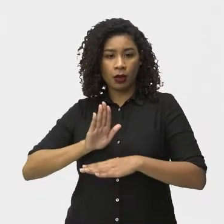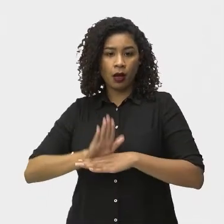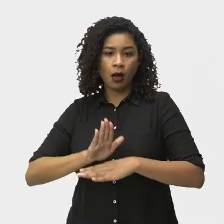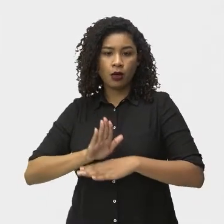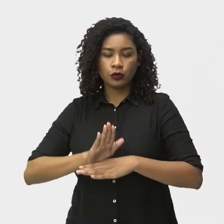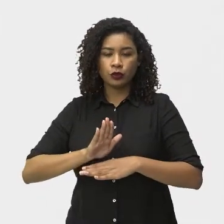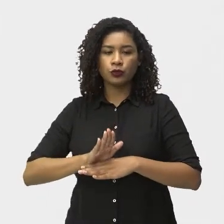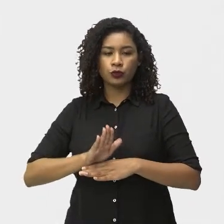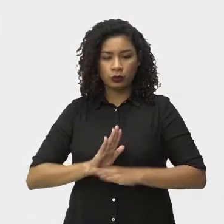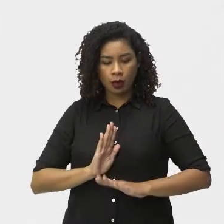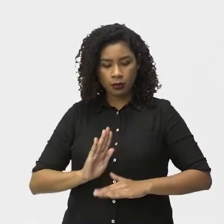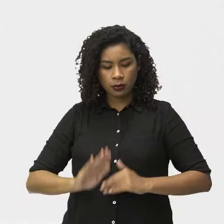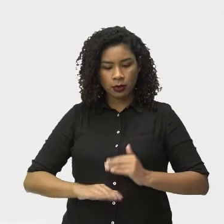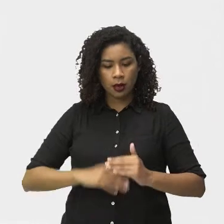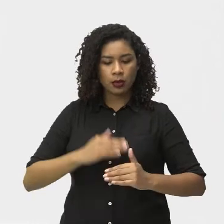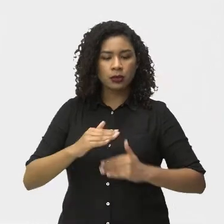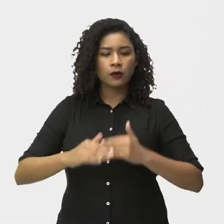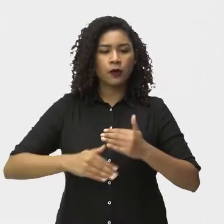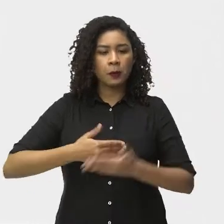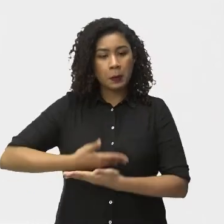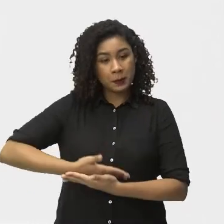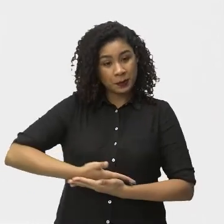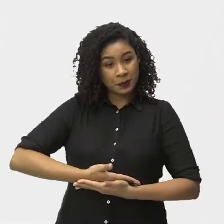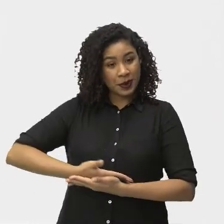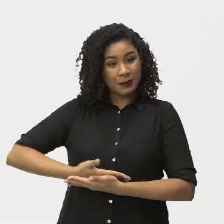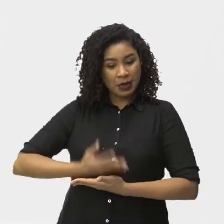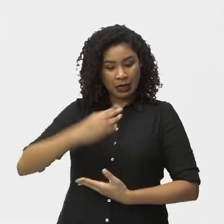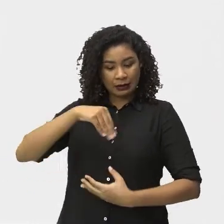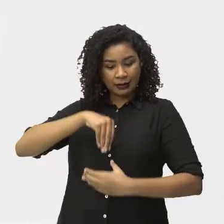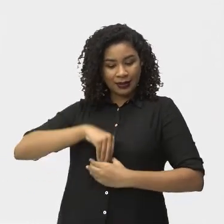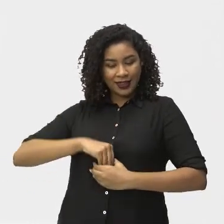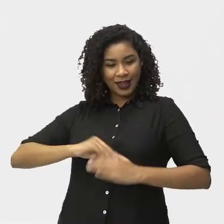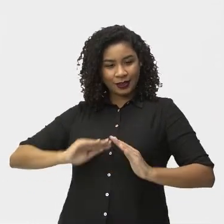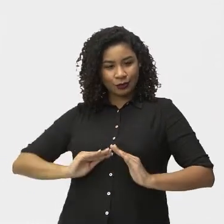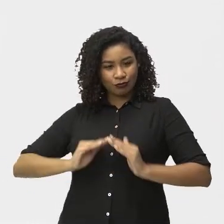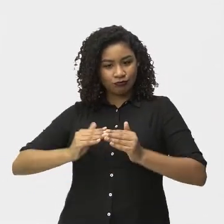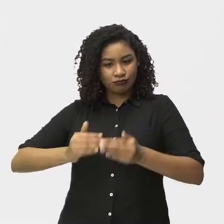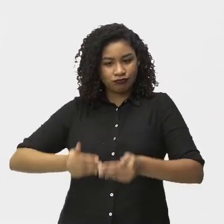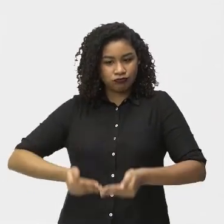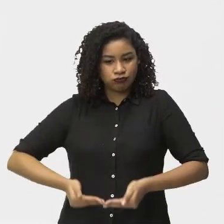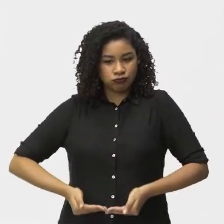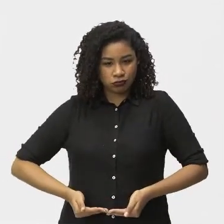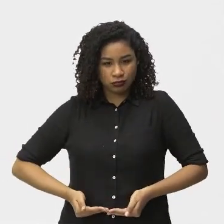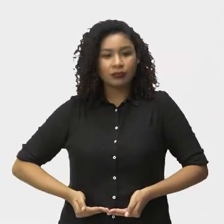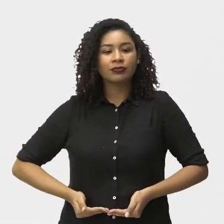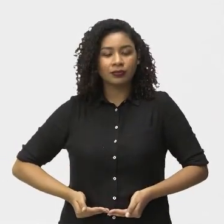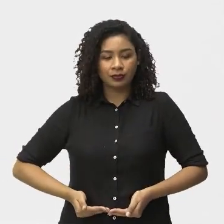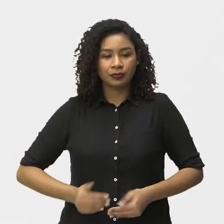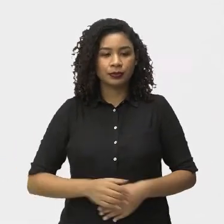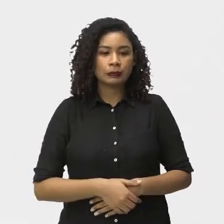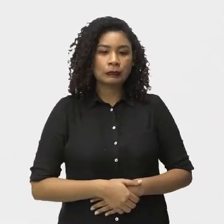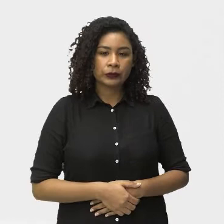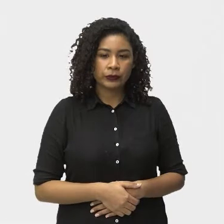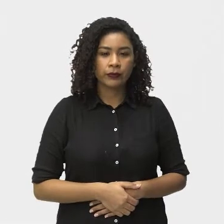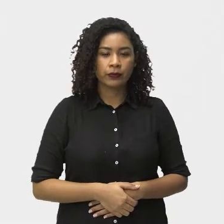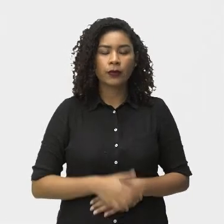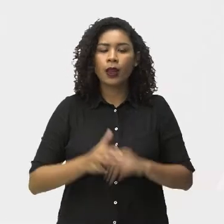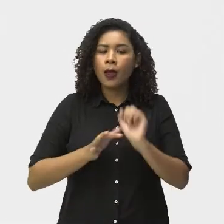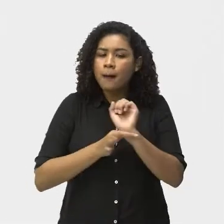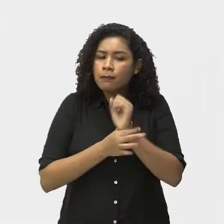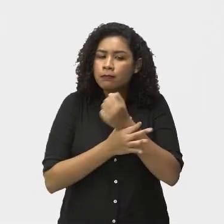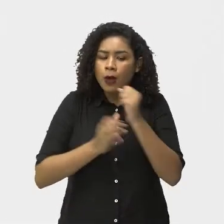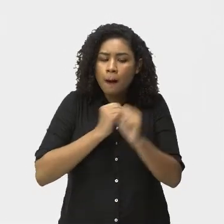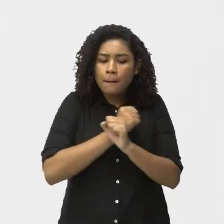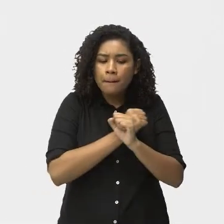período gestacional, né? Vai acontecer aí todo o desenvolvimento ali do embrião justamente no útero. Além de proteger o embrião